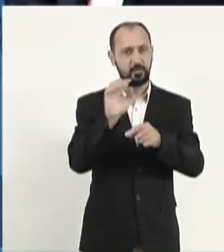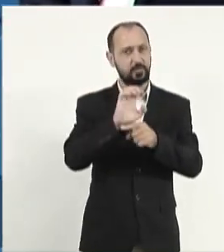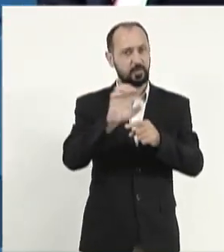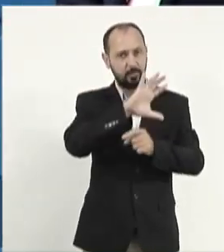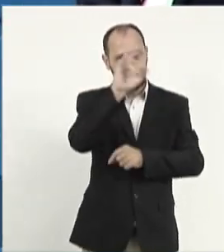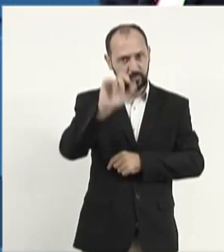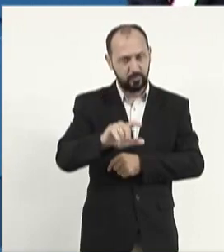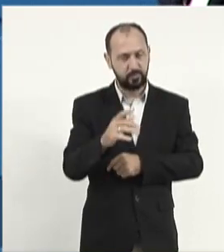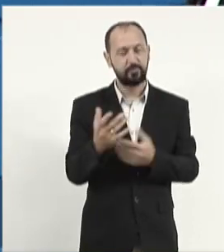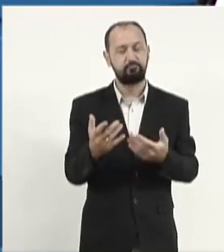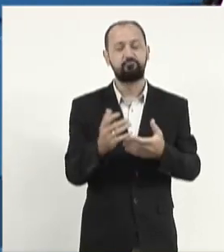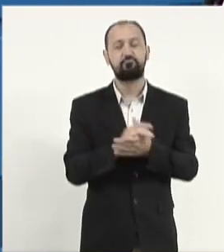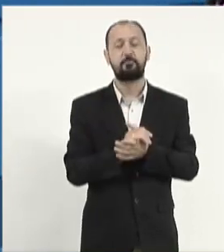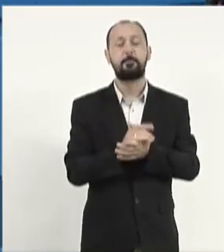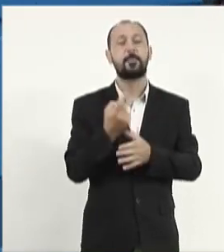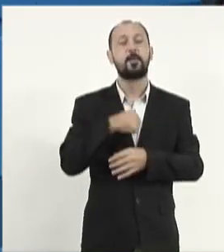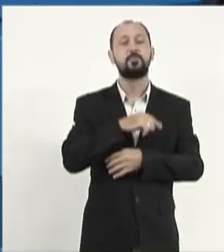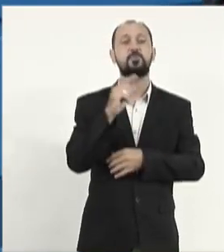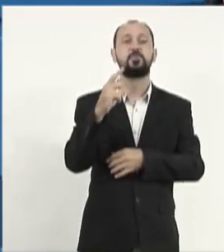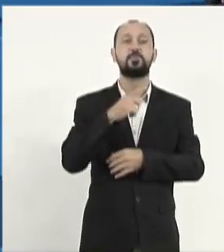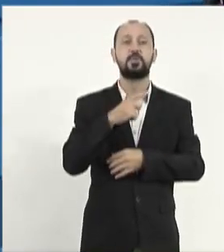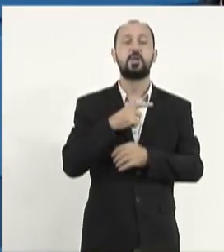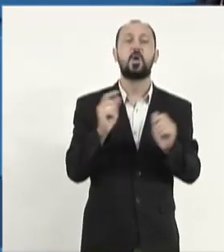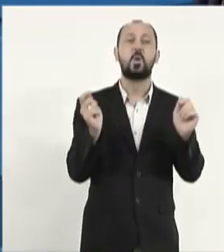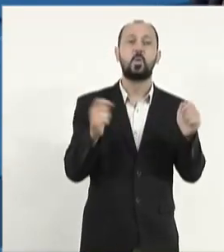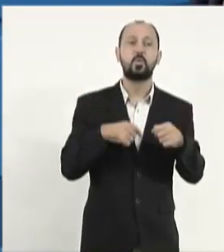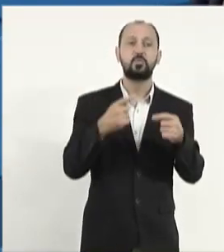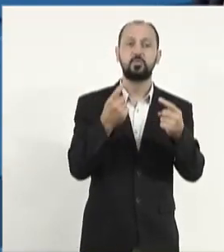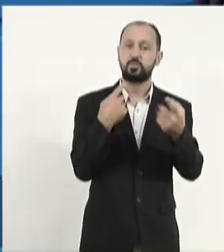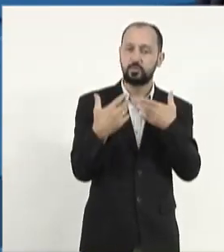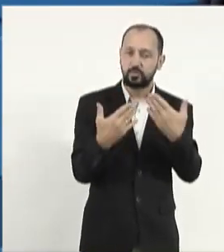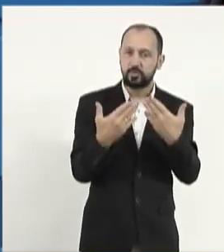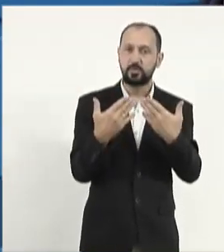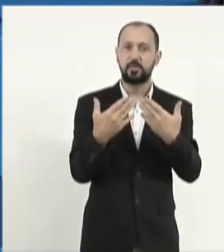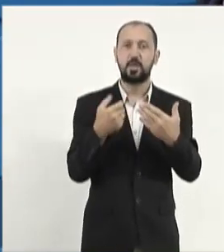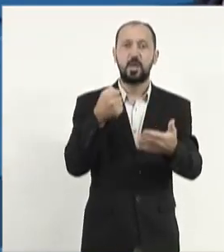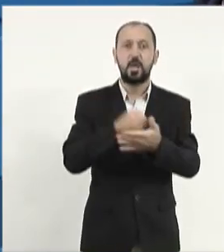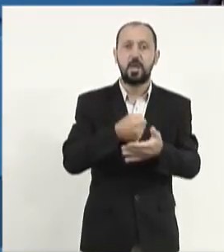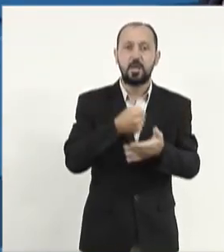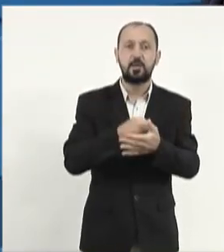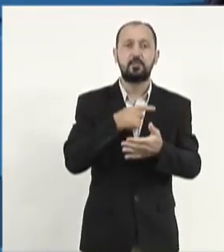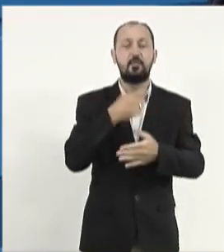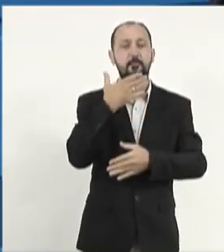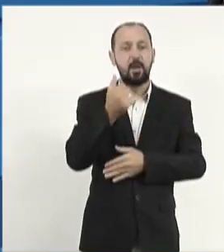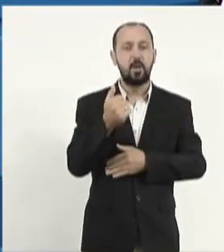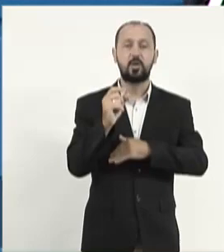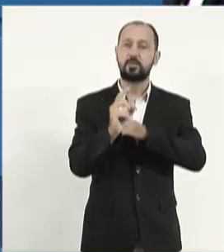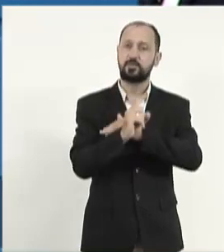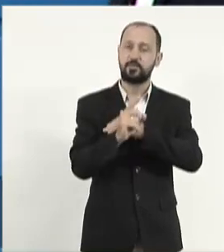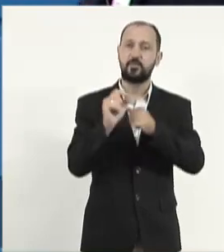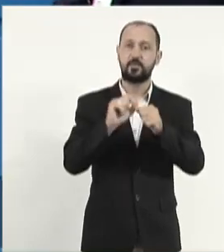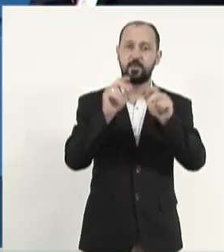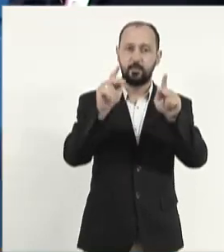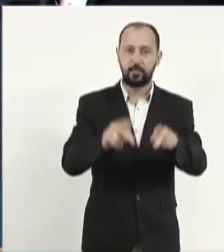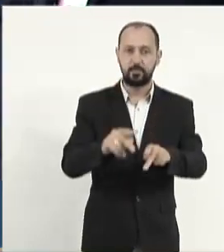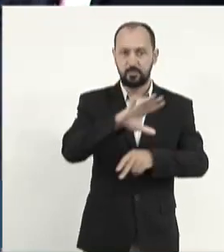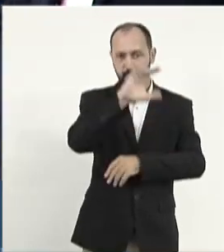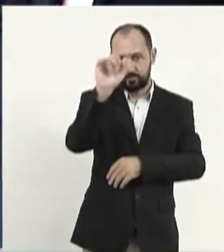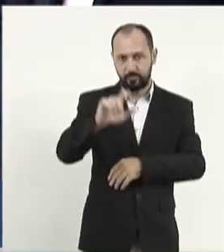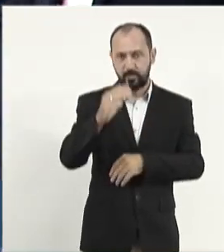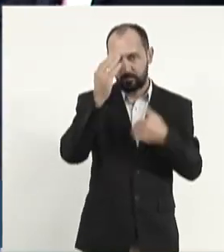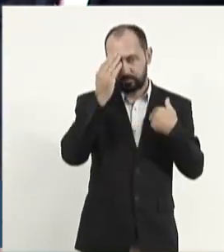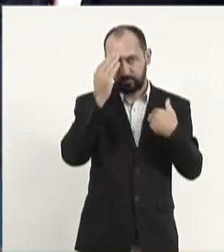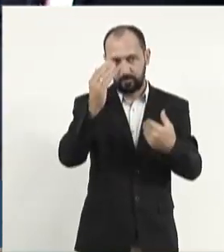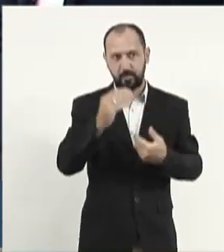de Mato Grosso do Sul, para que a gente tenha aí condições de discutir e exigir que tenha um melhor serviço prestado à população sul-mato-grossense.